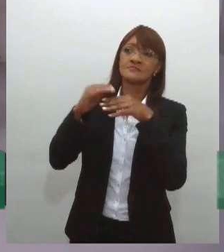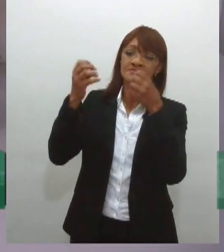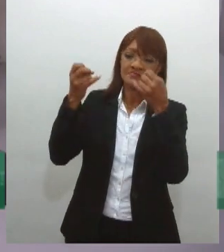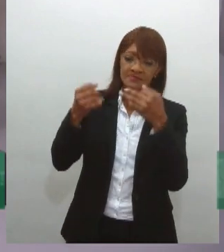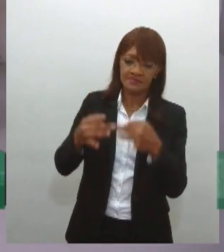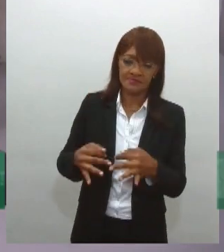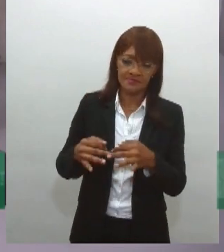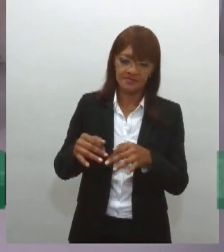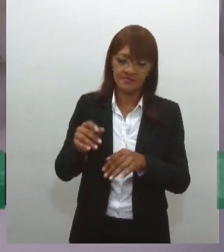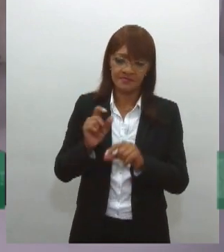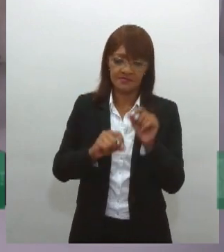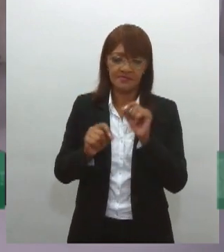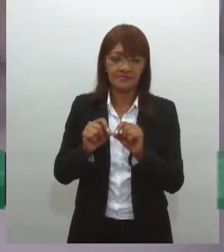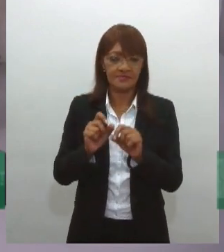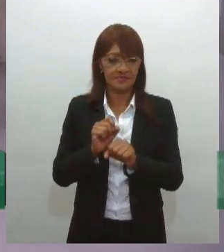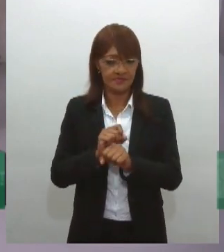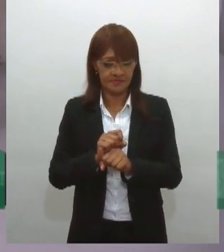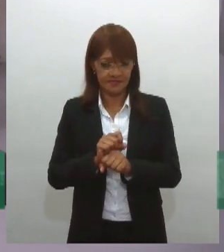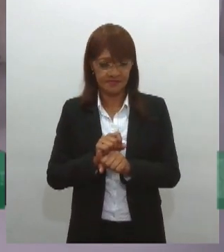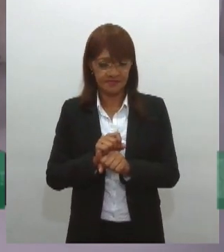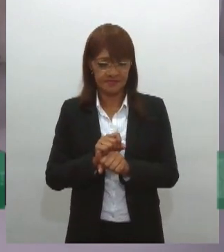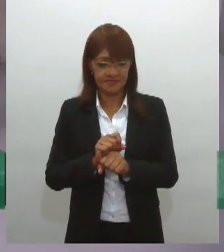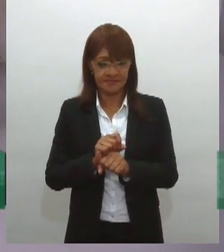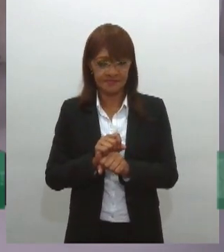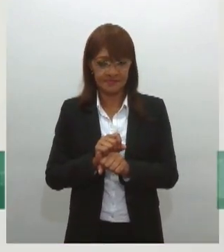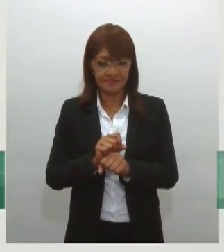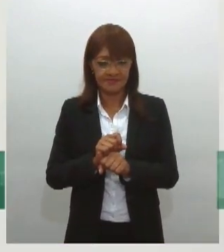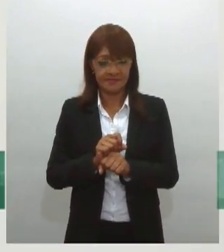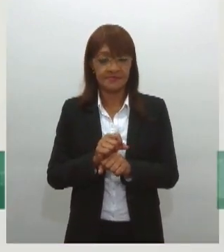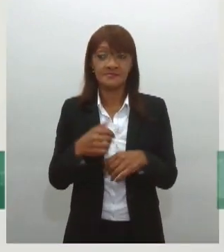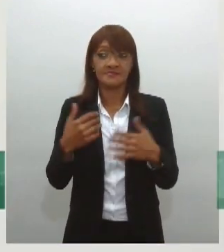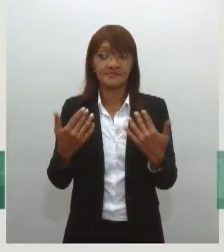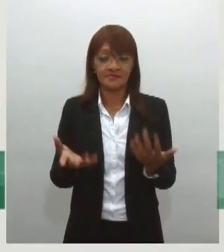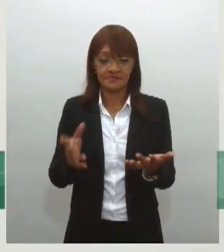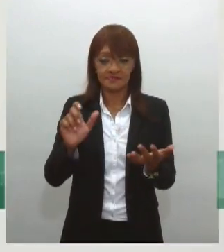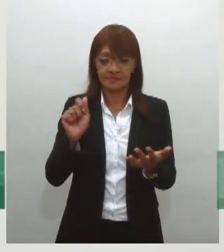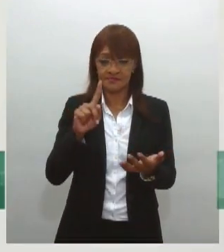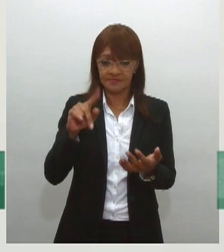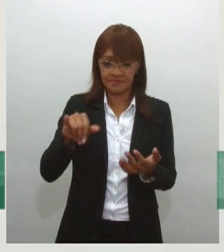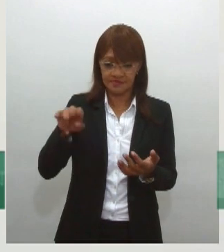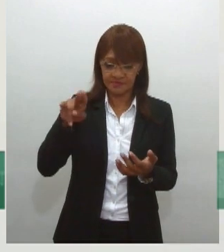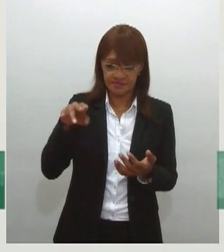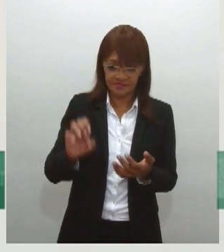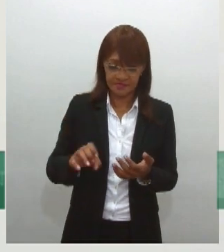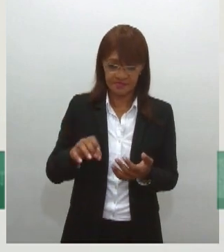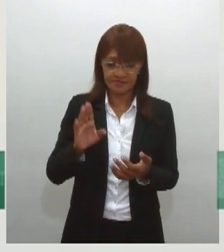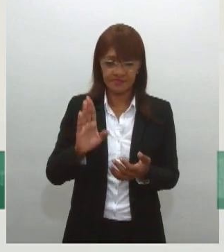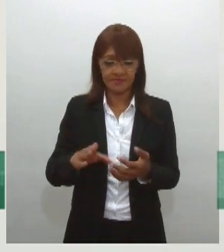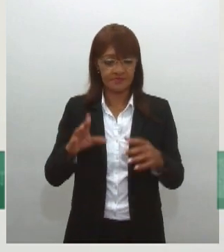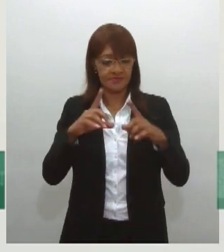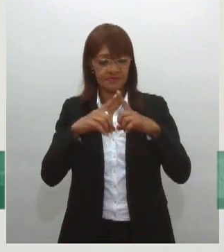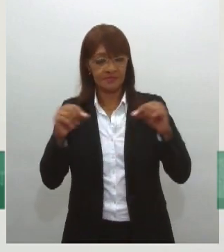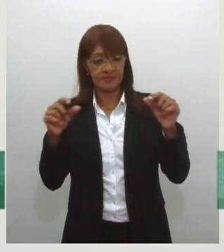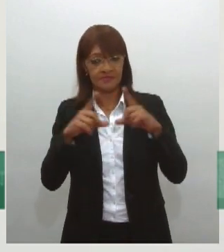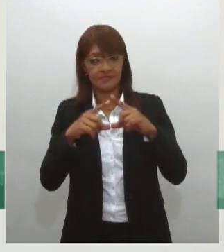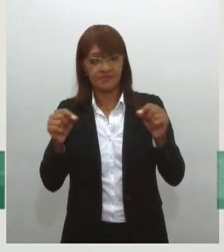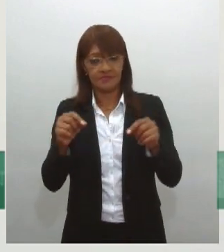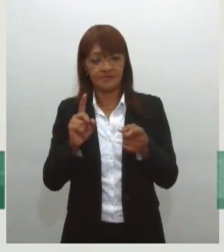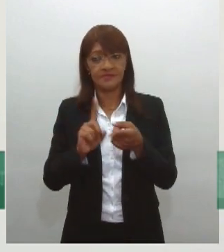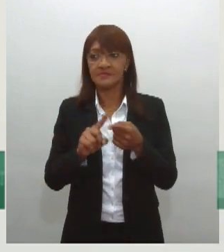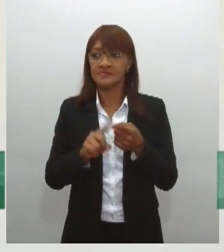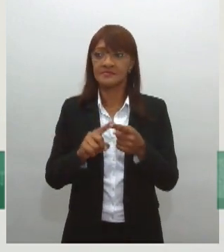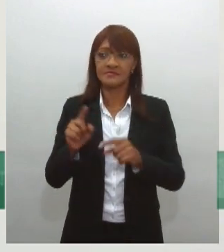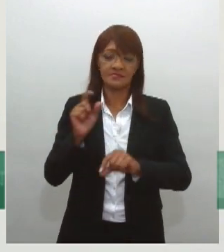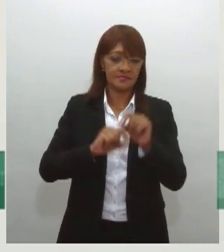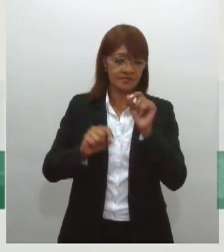panorama. Pois é, Aline, nós tivemos, né, em Brasília aí a aprovação do marco regulatório do